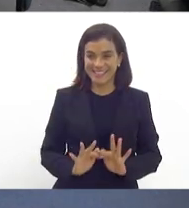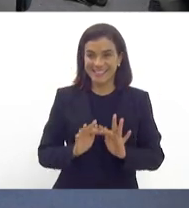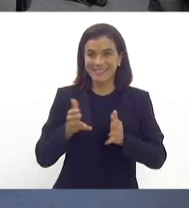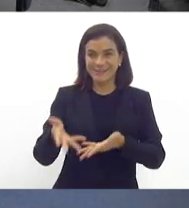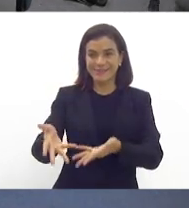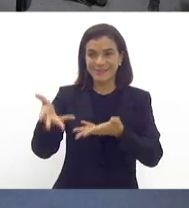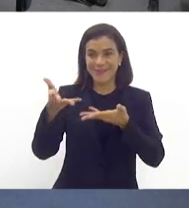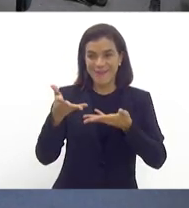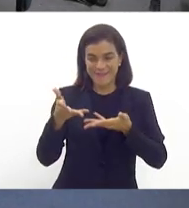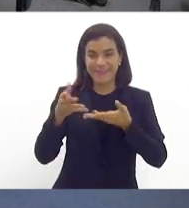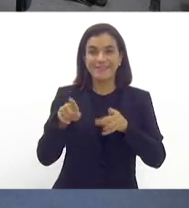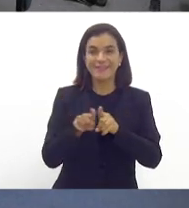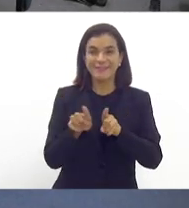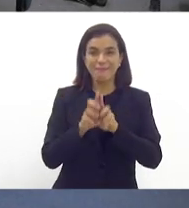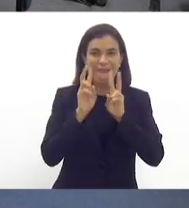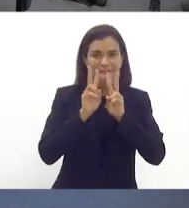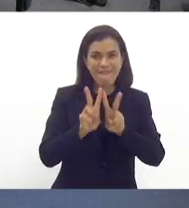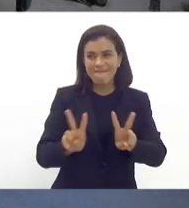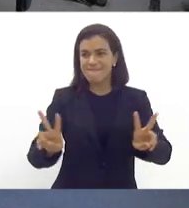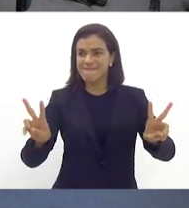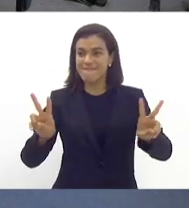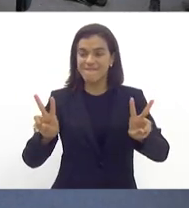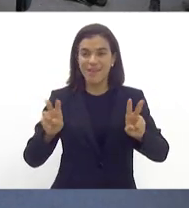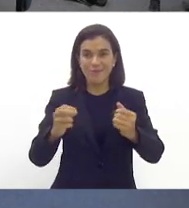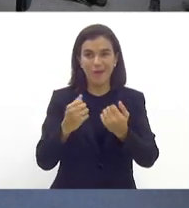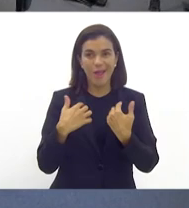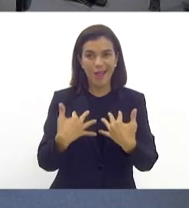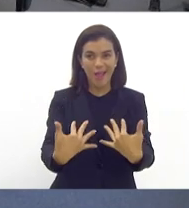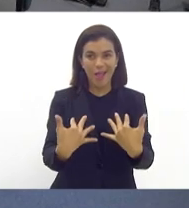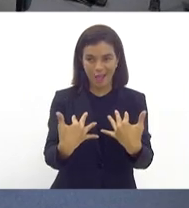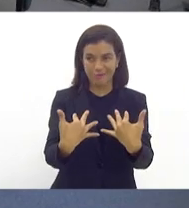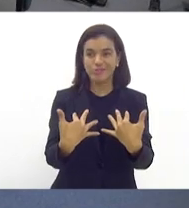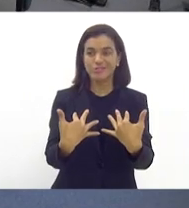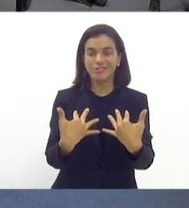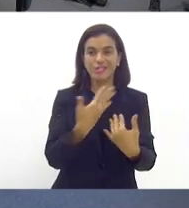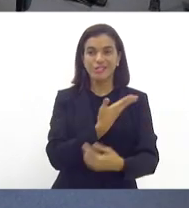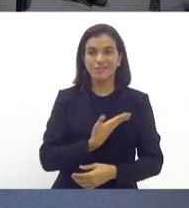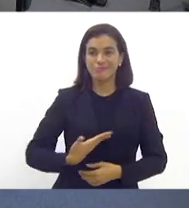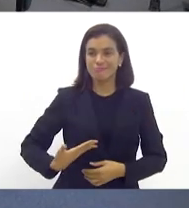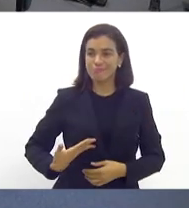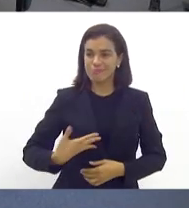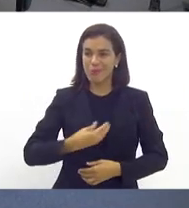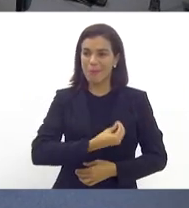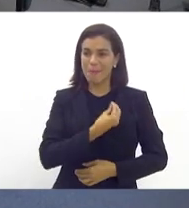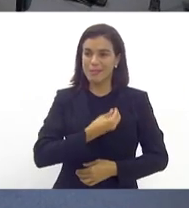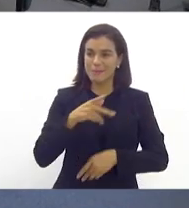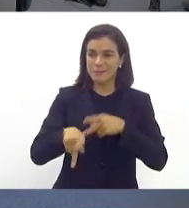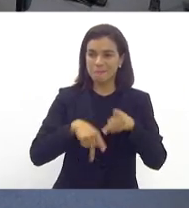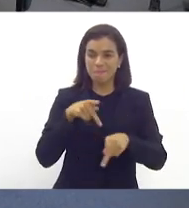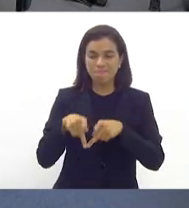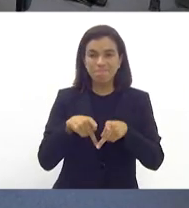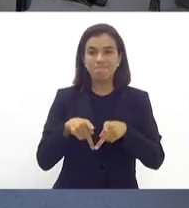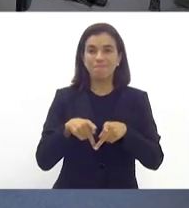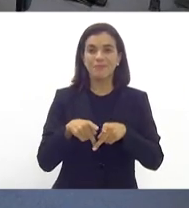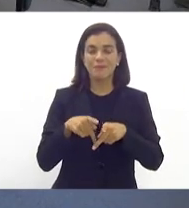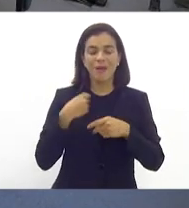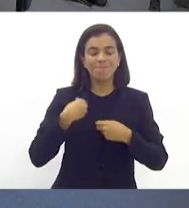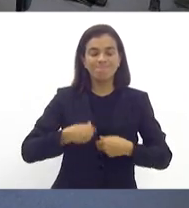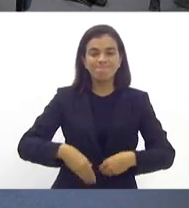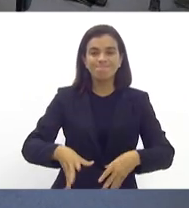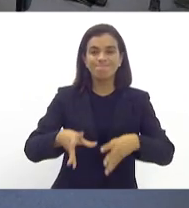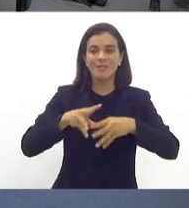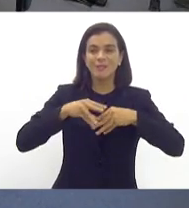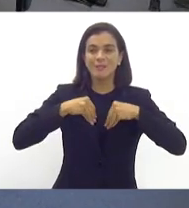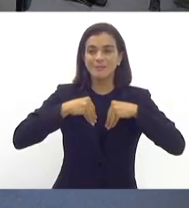aqui de ver acontecer essa audiência pública né que eh nos deixa nos alimenta de esperança